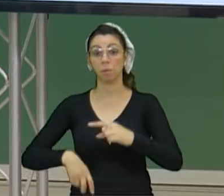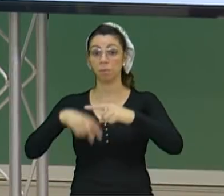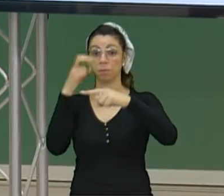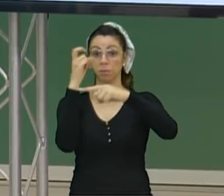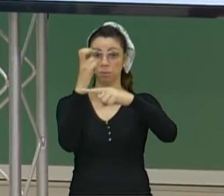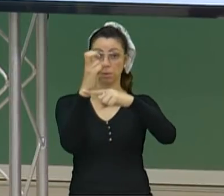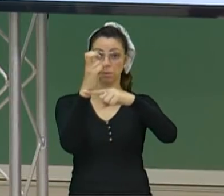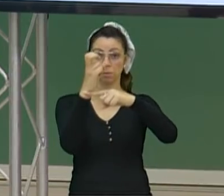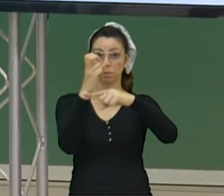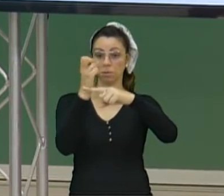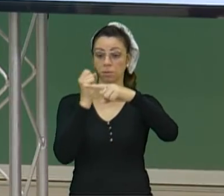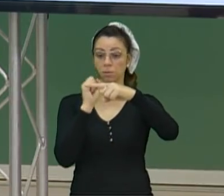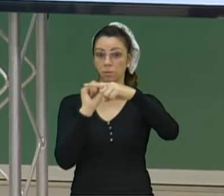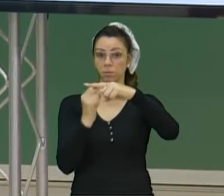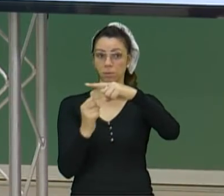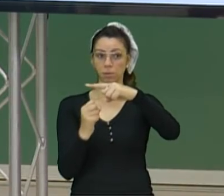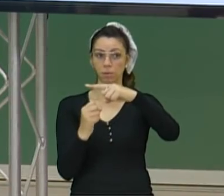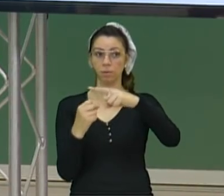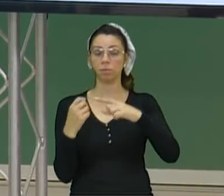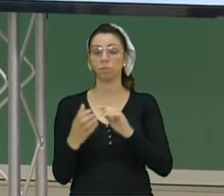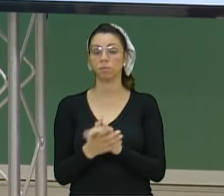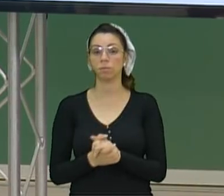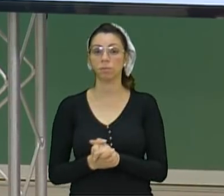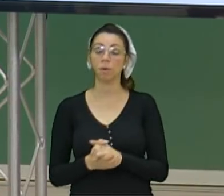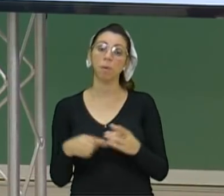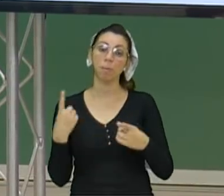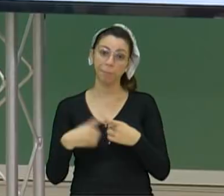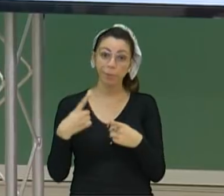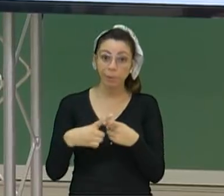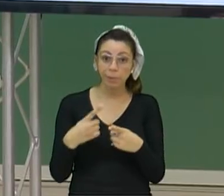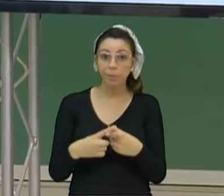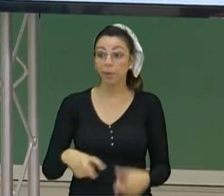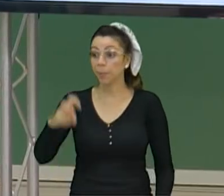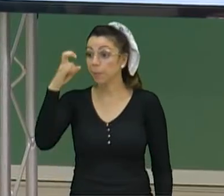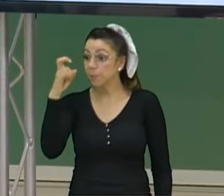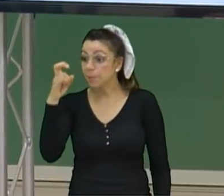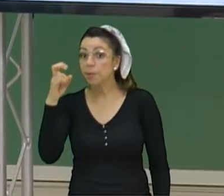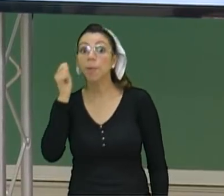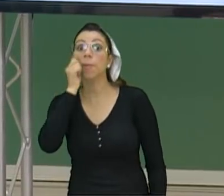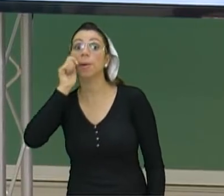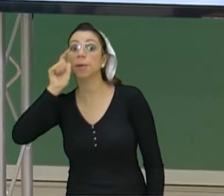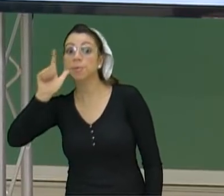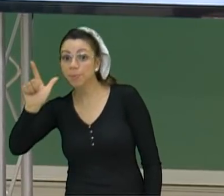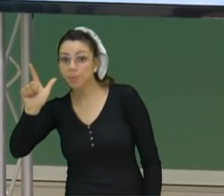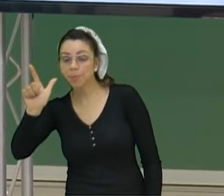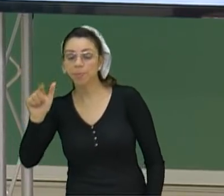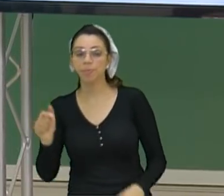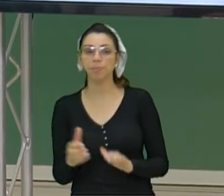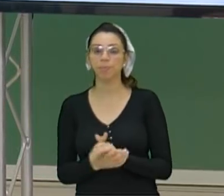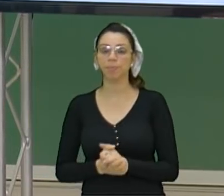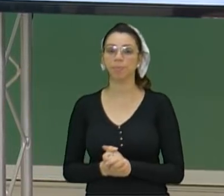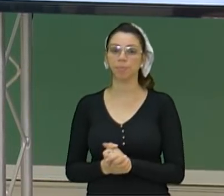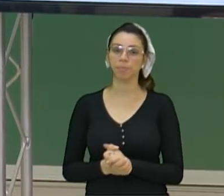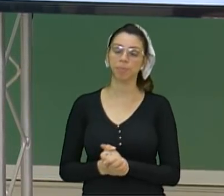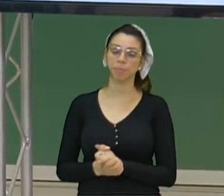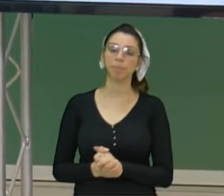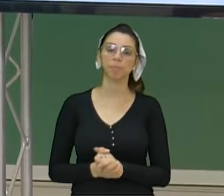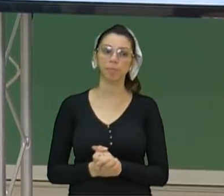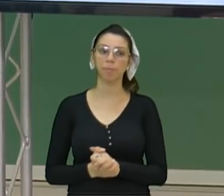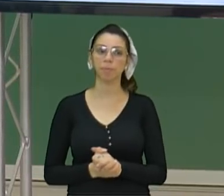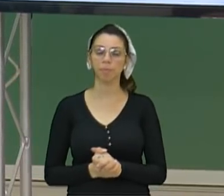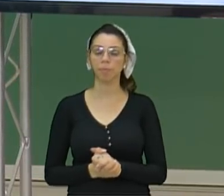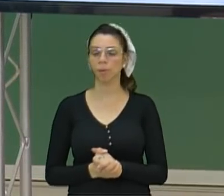8, certo? Tenho 5 azuis dentre as 8 possíveis. E qual que é a probabilidade